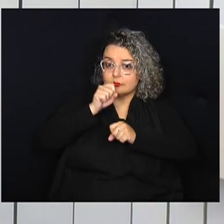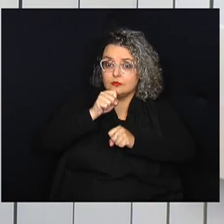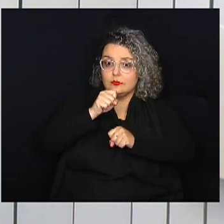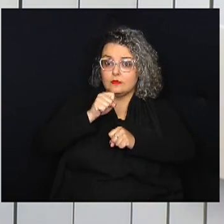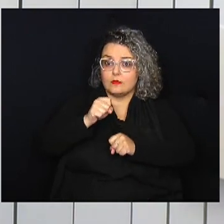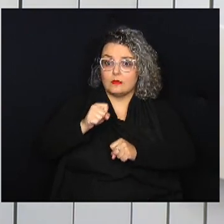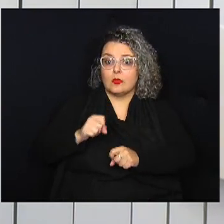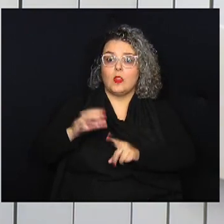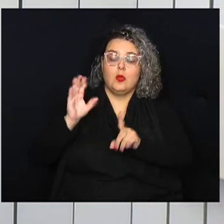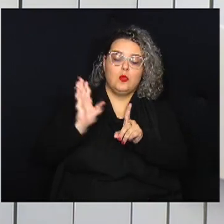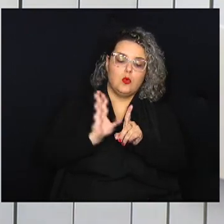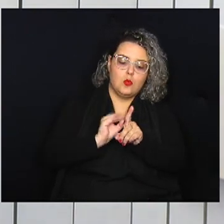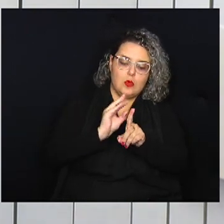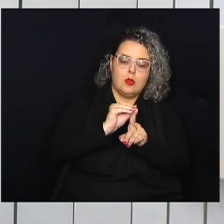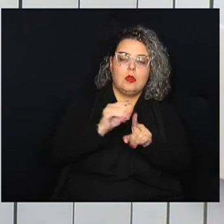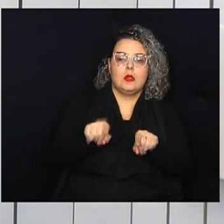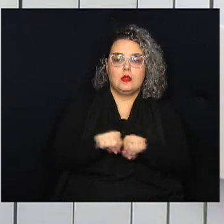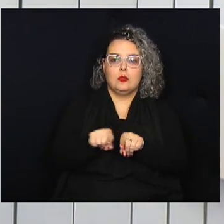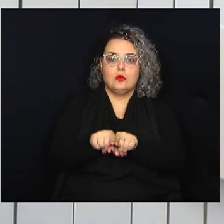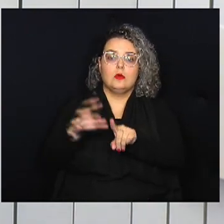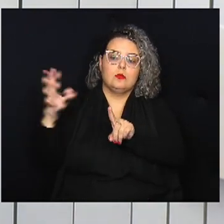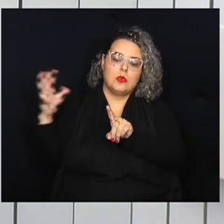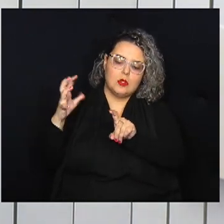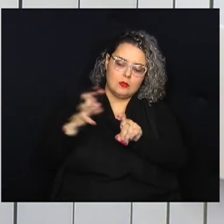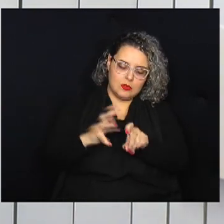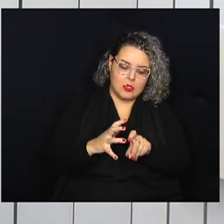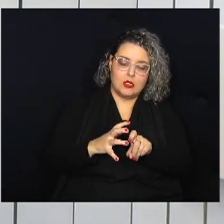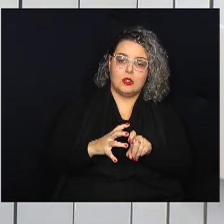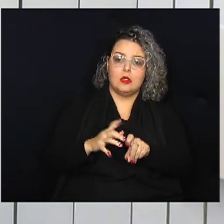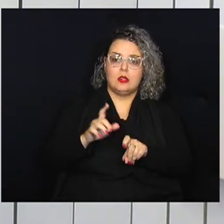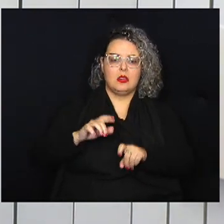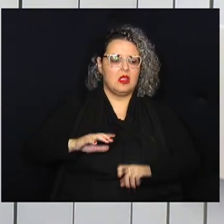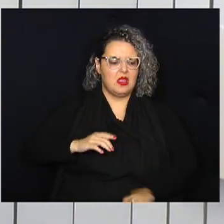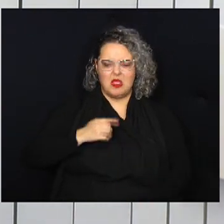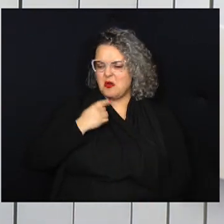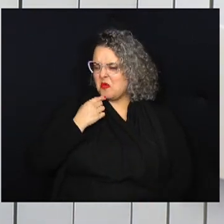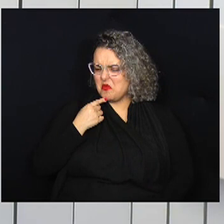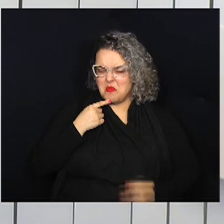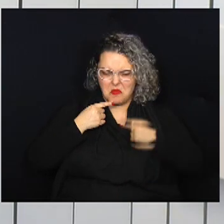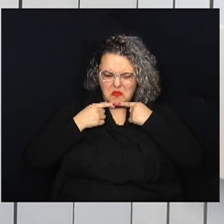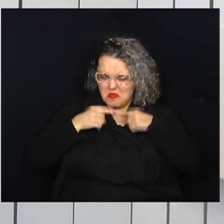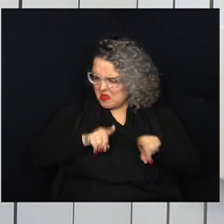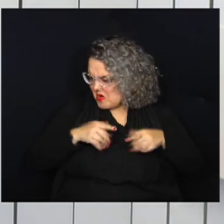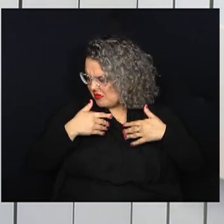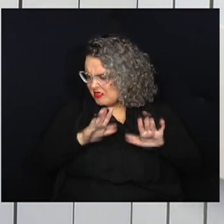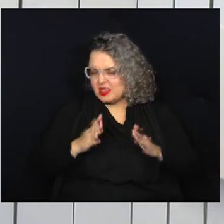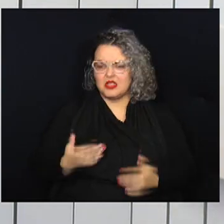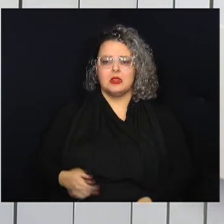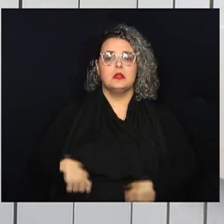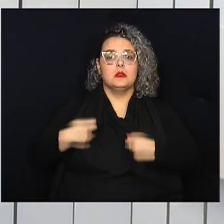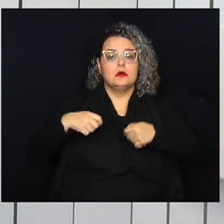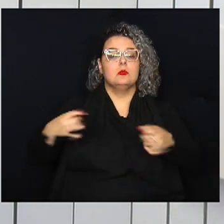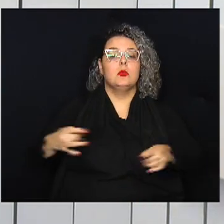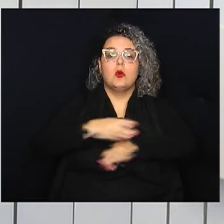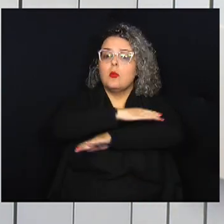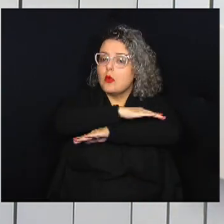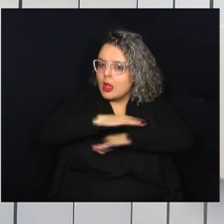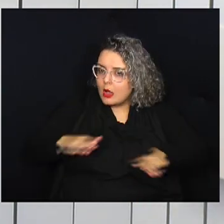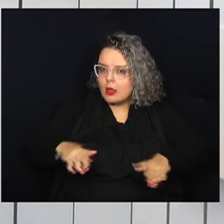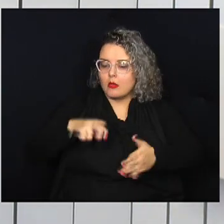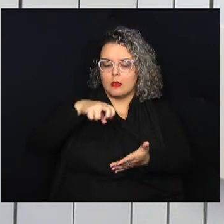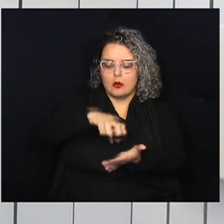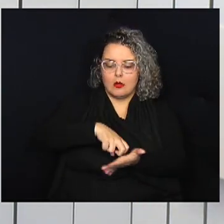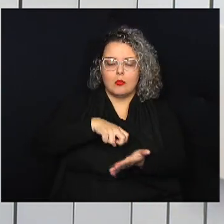assédio sexual quanto o moral são repugnantes e merecem um efetivo combate e